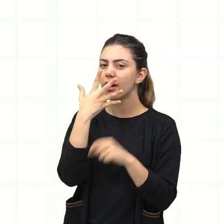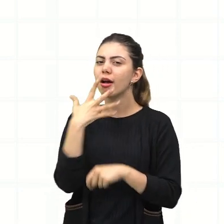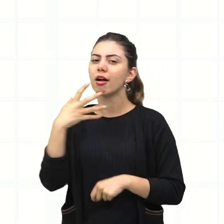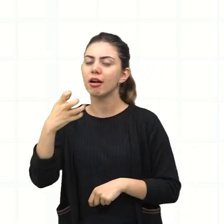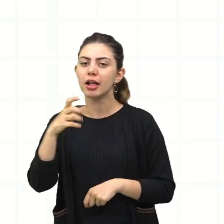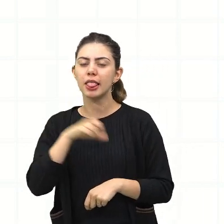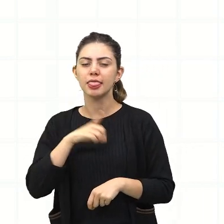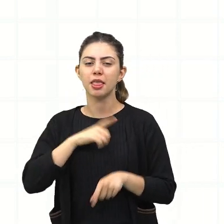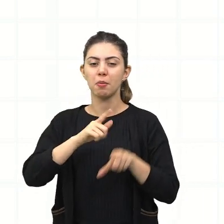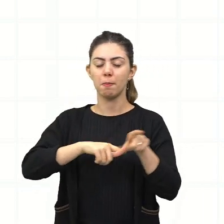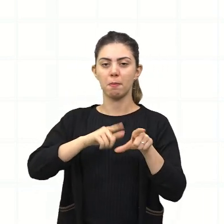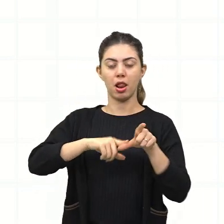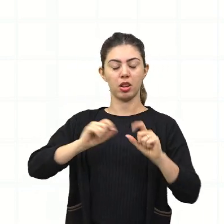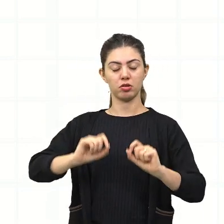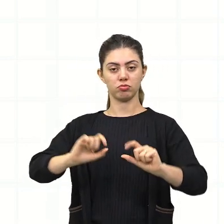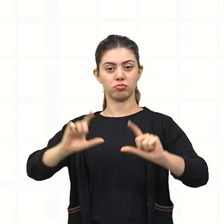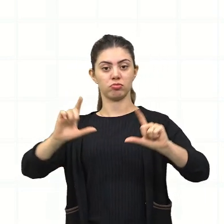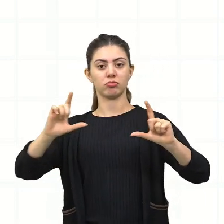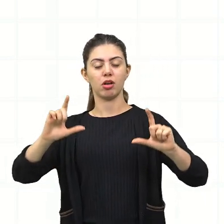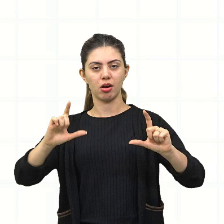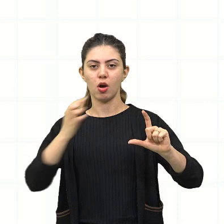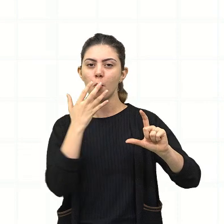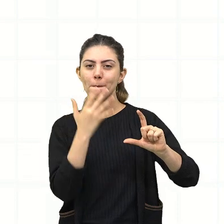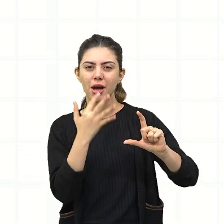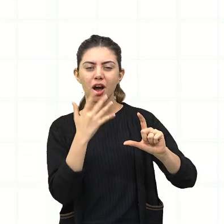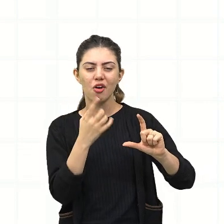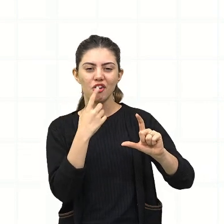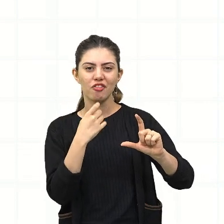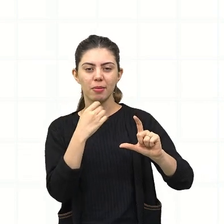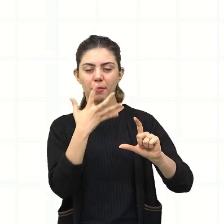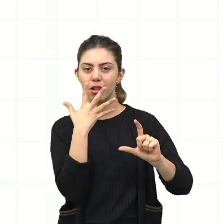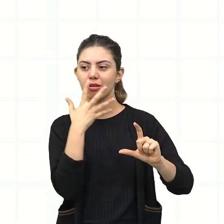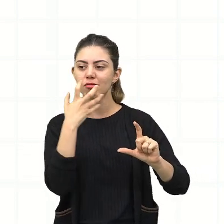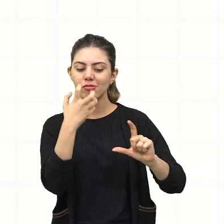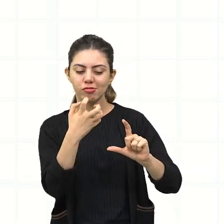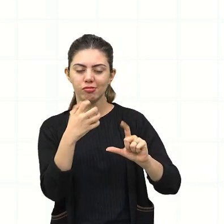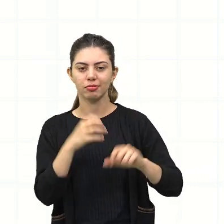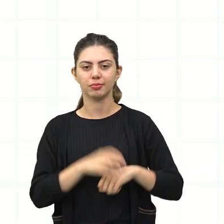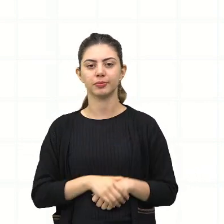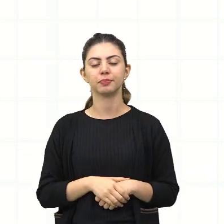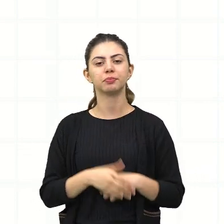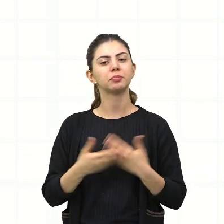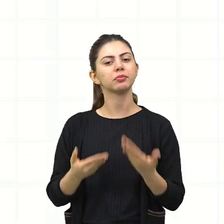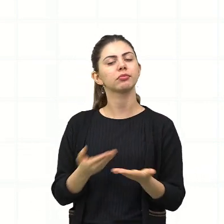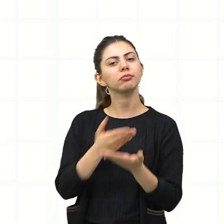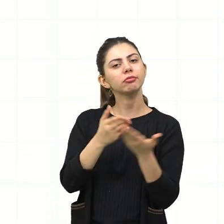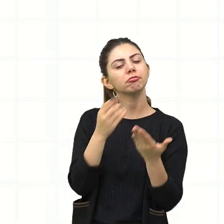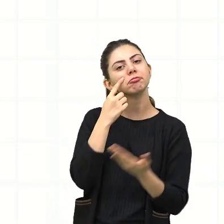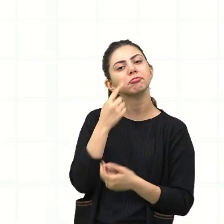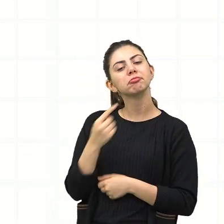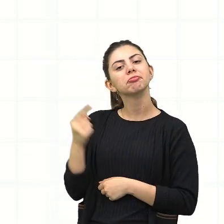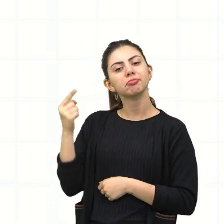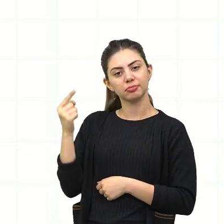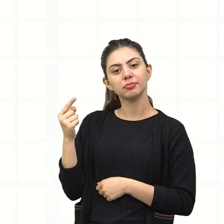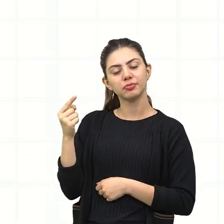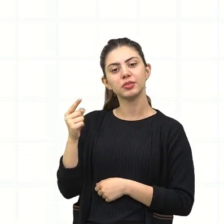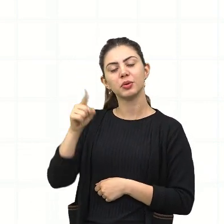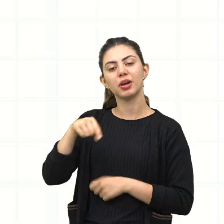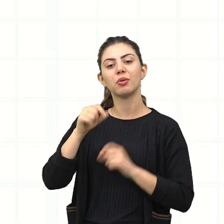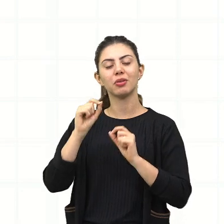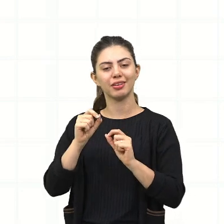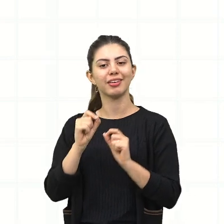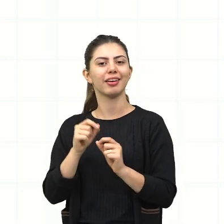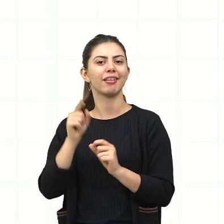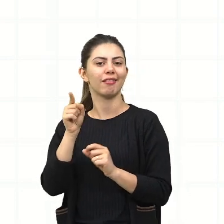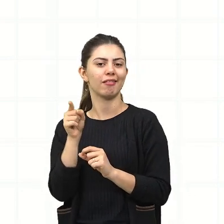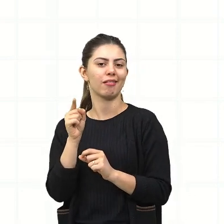letras grandes, ele tem aí uma cor vermelha para atrair a sua atenção. E você viu verdura sem agrotóxico e